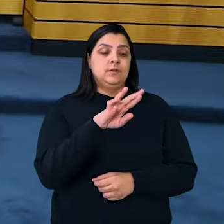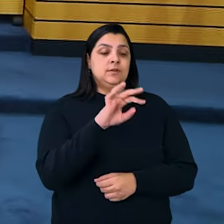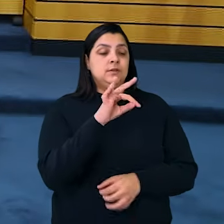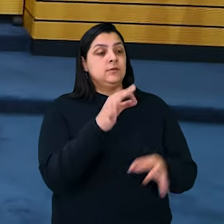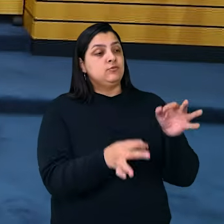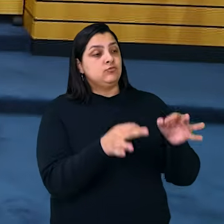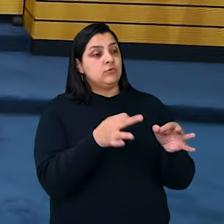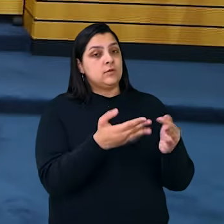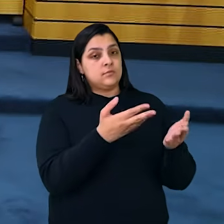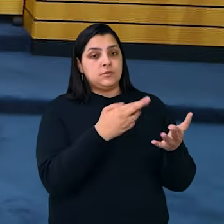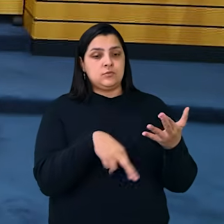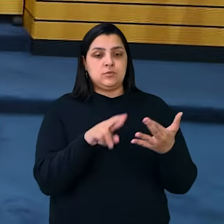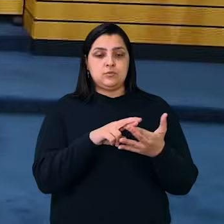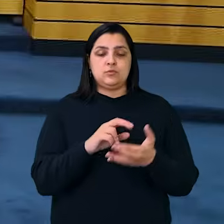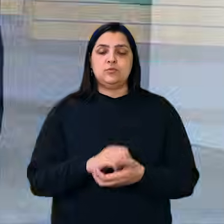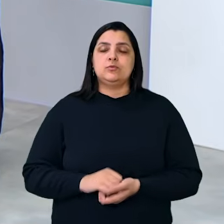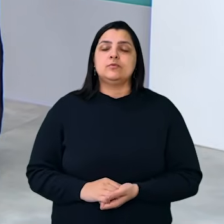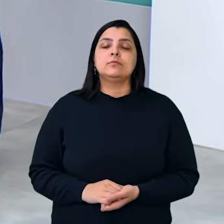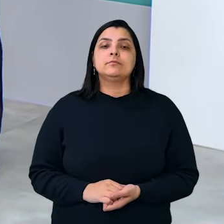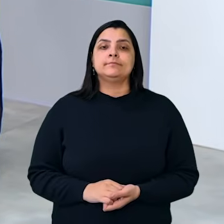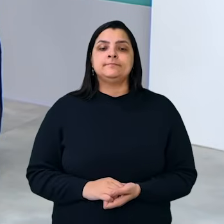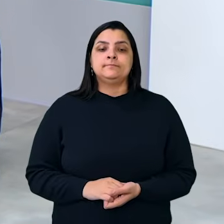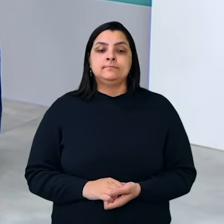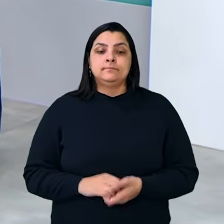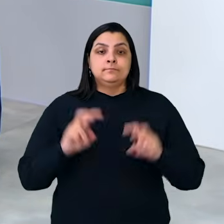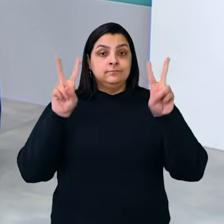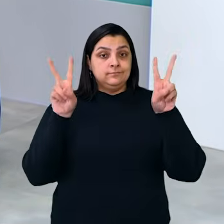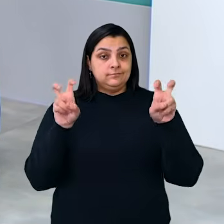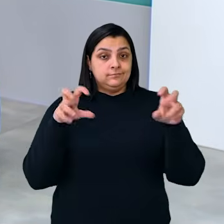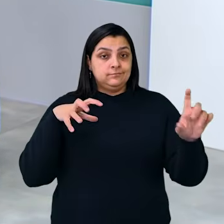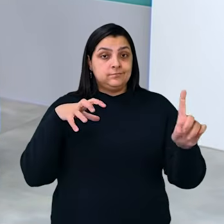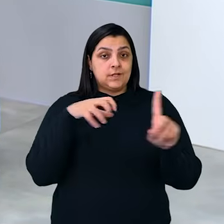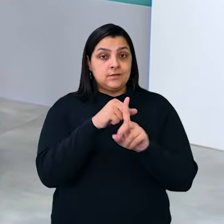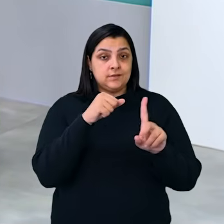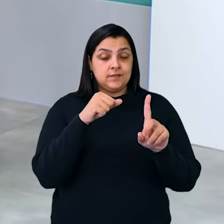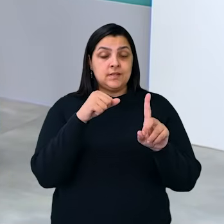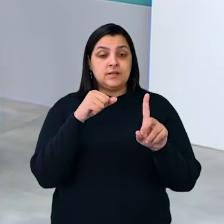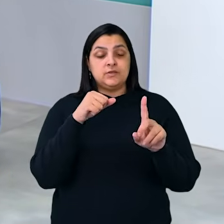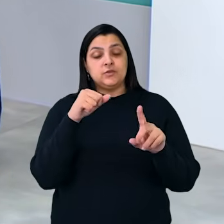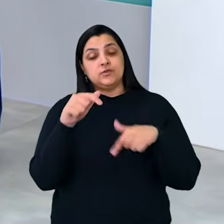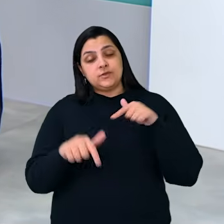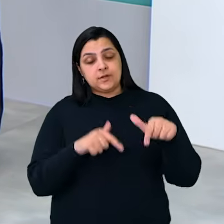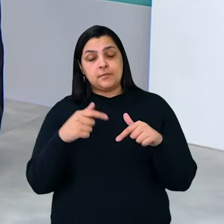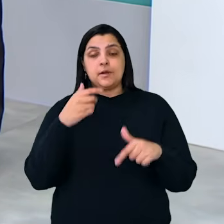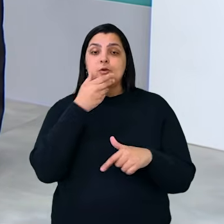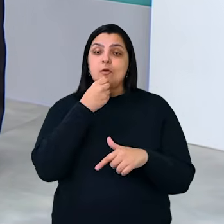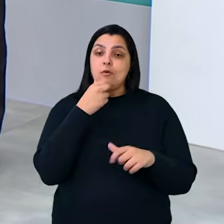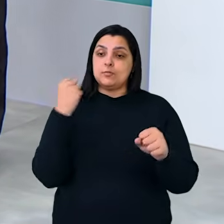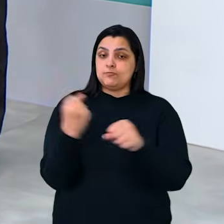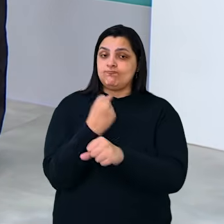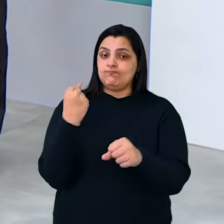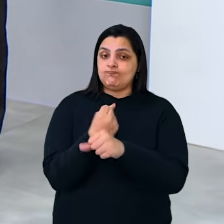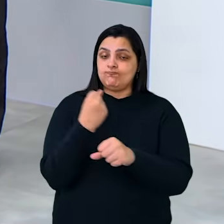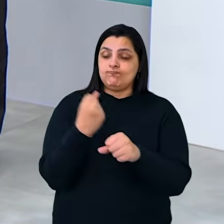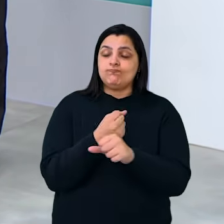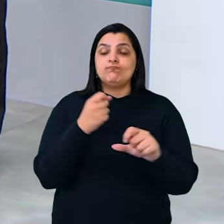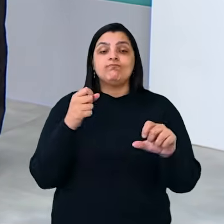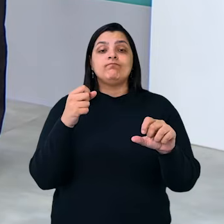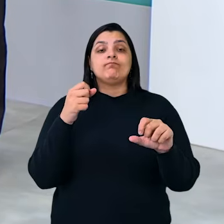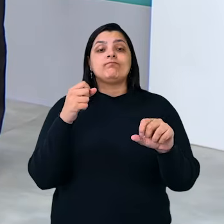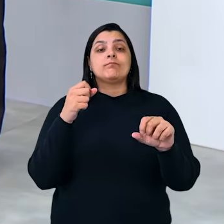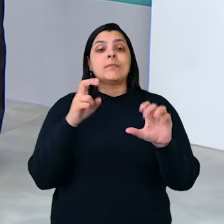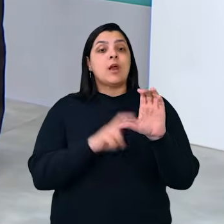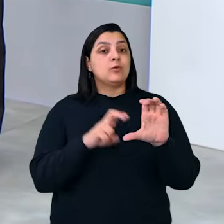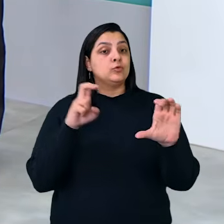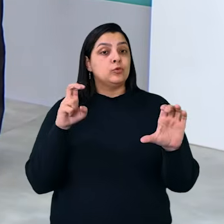TRT para julgamento do recurso. O assunto agora é acidente de trabalho. Um mestre de obras autônomo deve ser